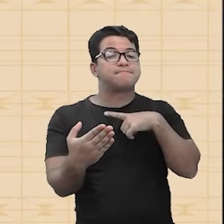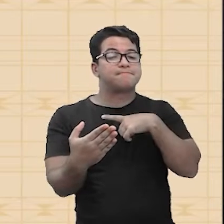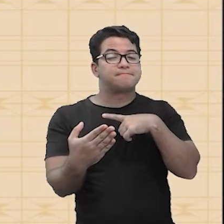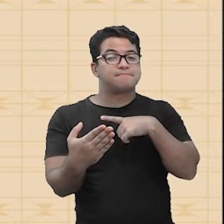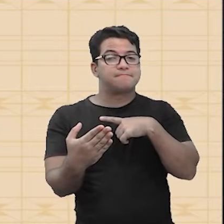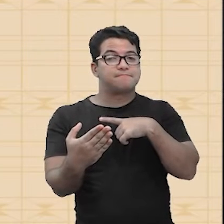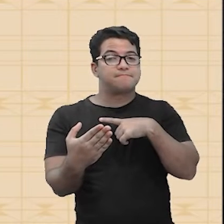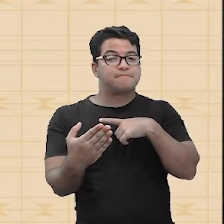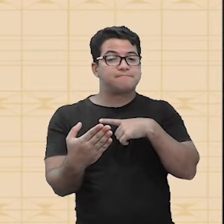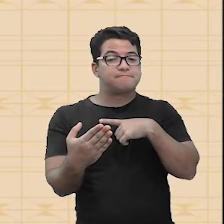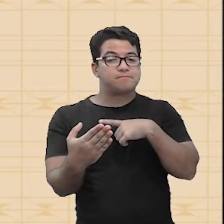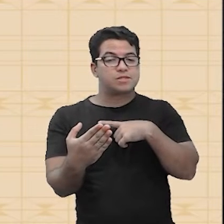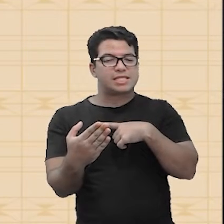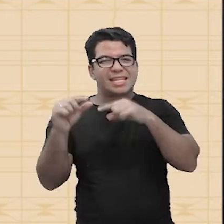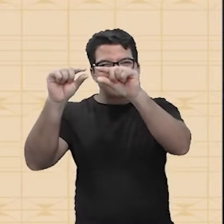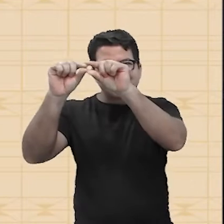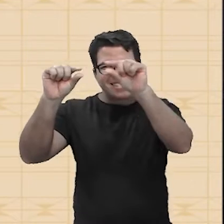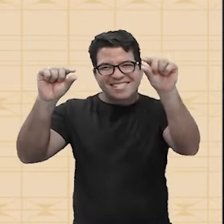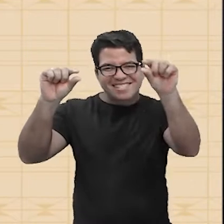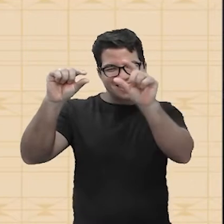tirinha, né?